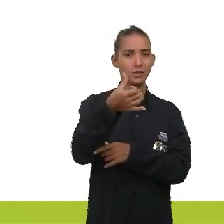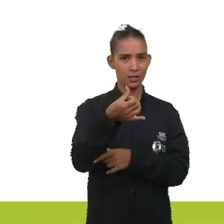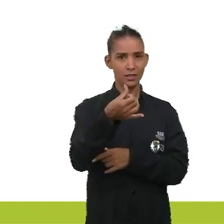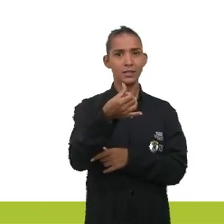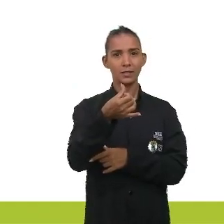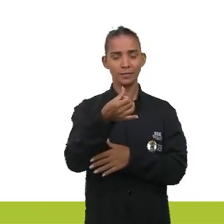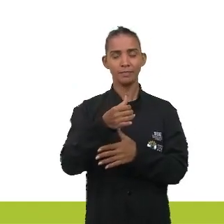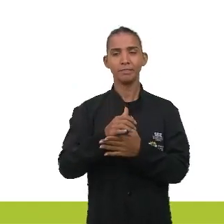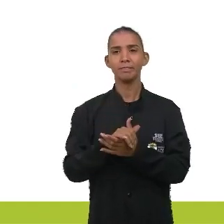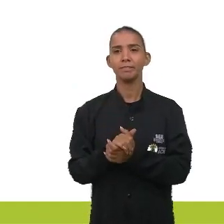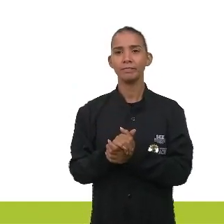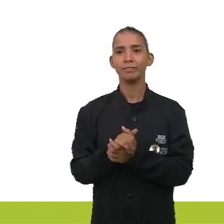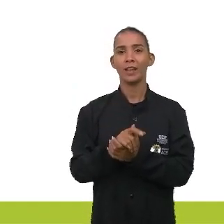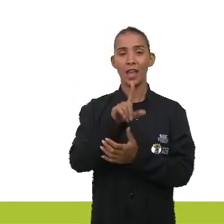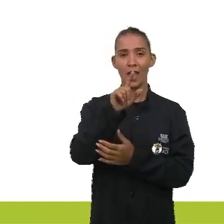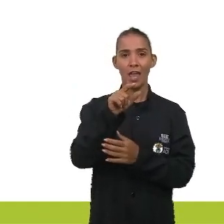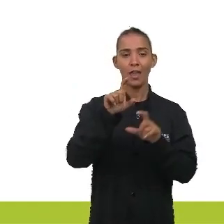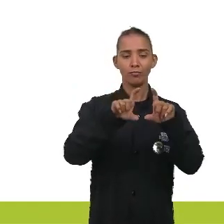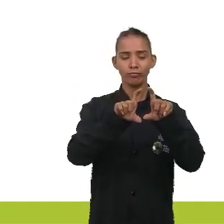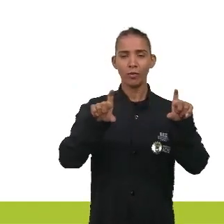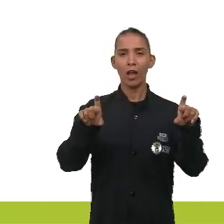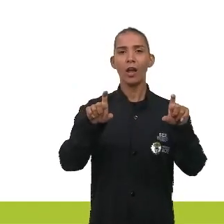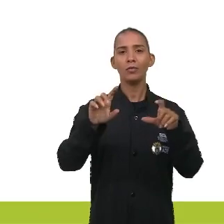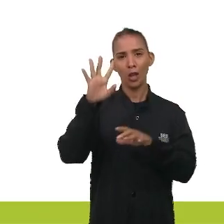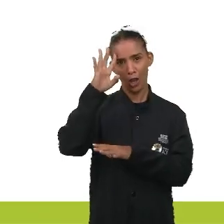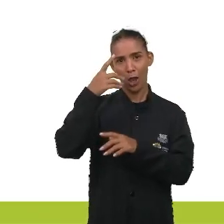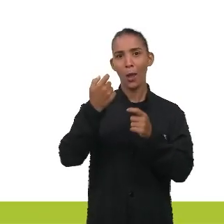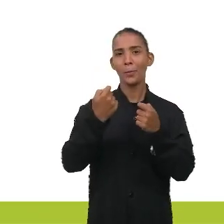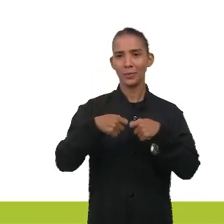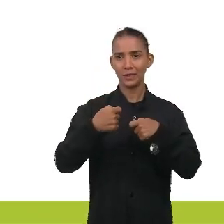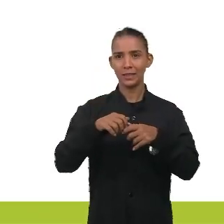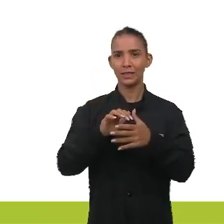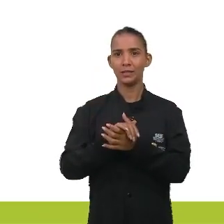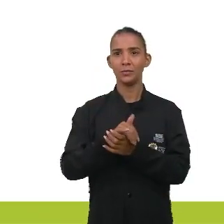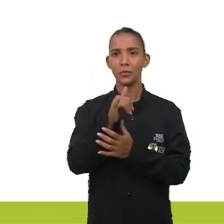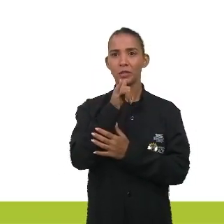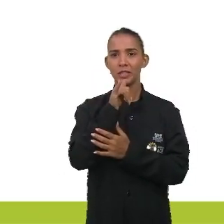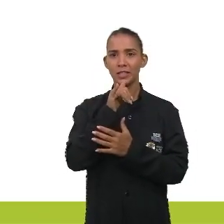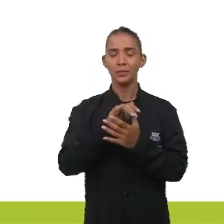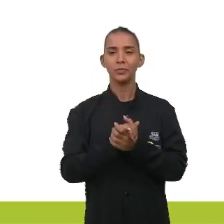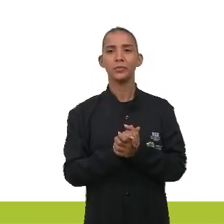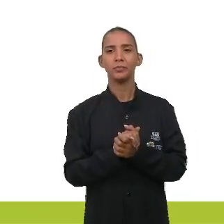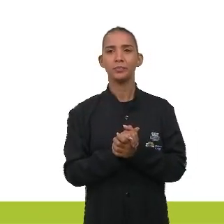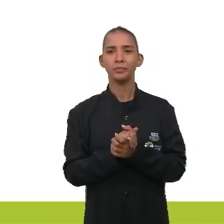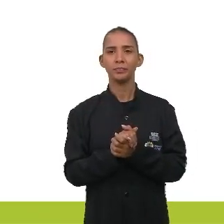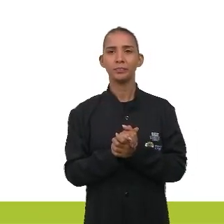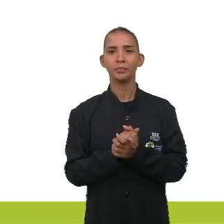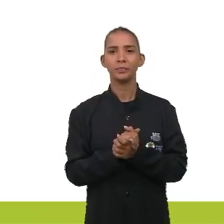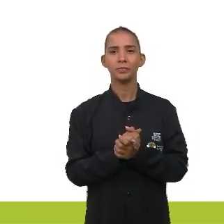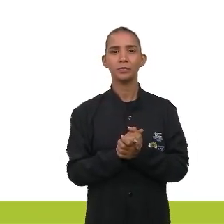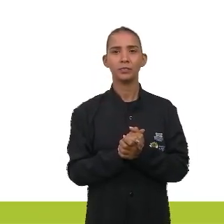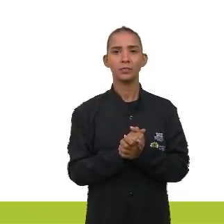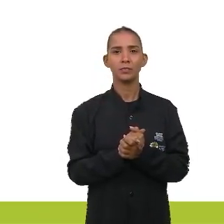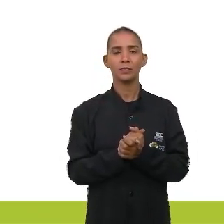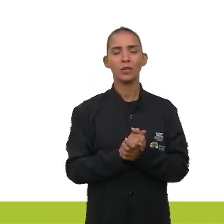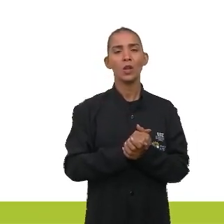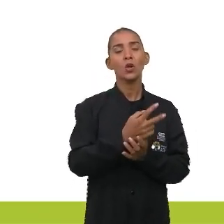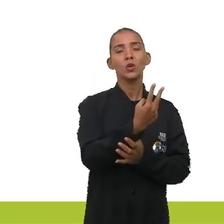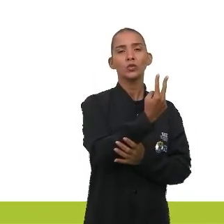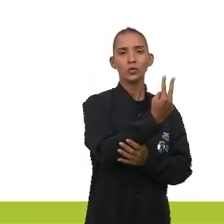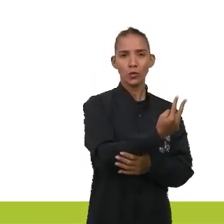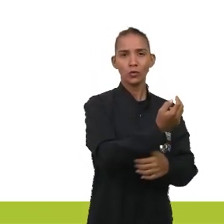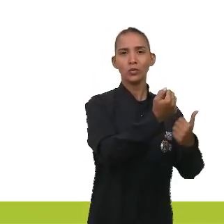equação que nós temos que resolver. Agora, vamos ver uma possível solução. Por exemplo, eu poderia pintar dois carrinhos com a